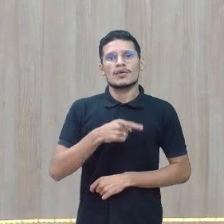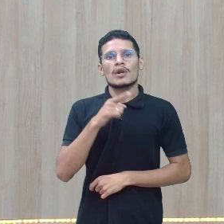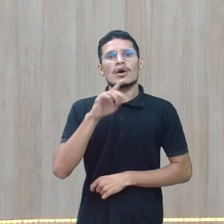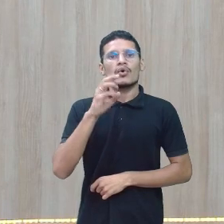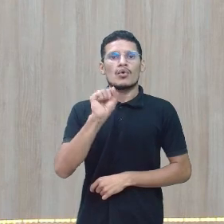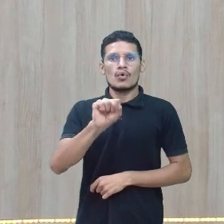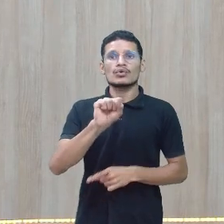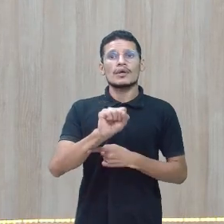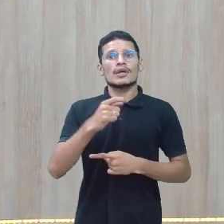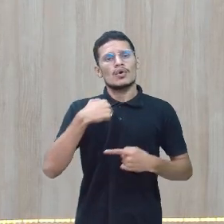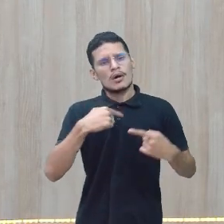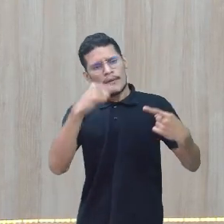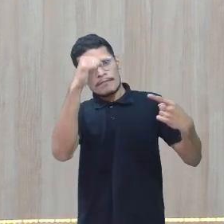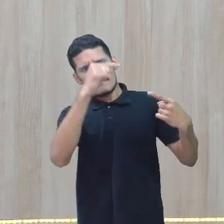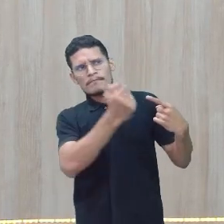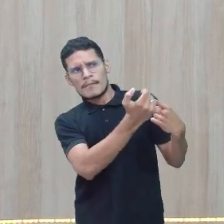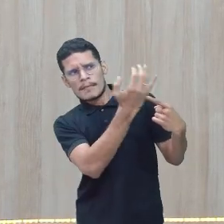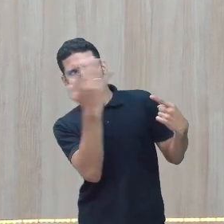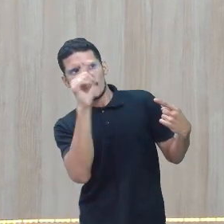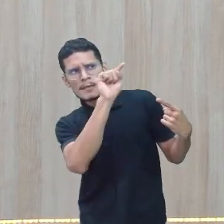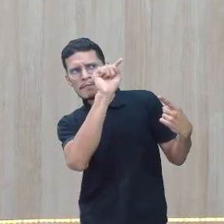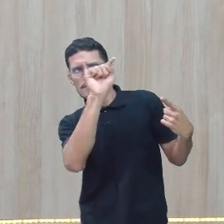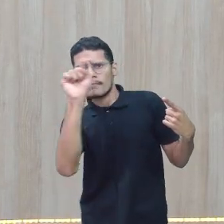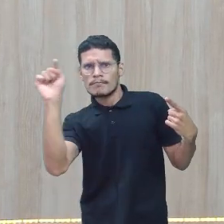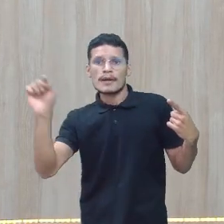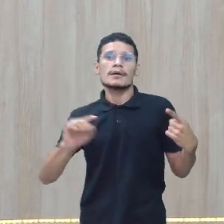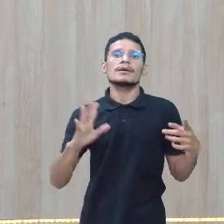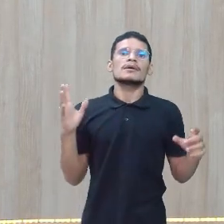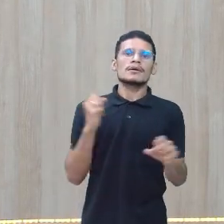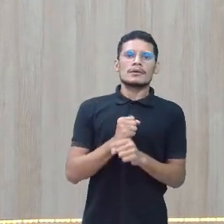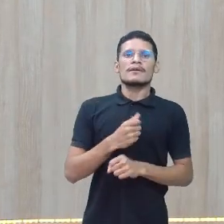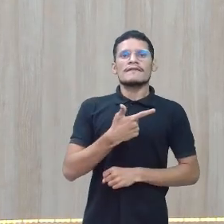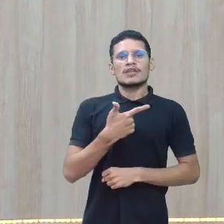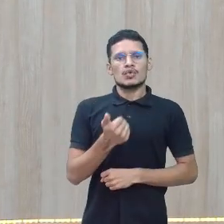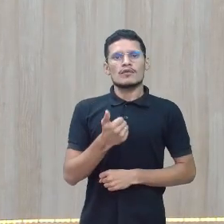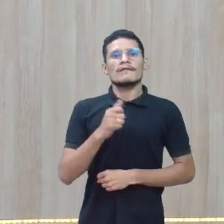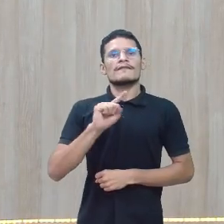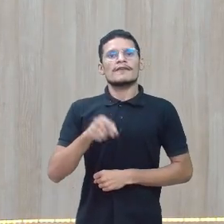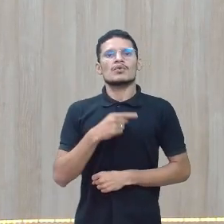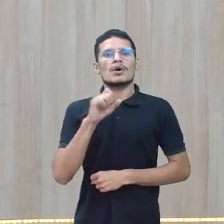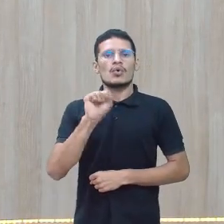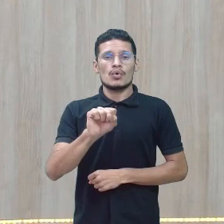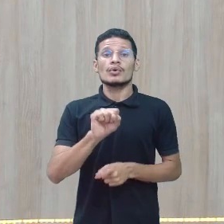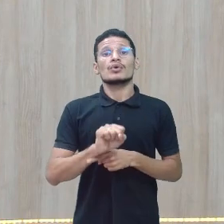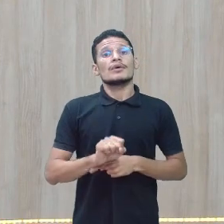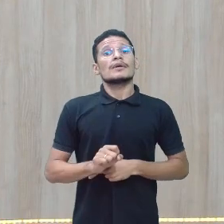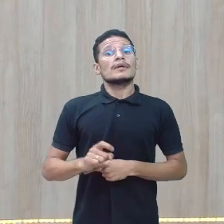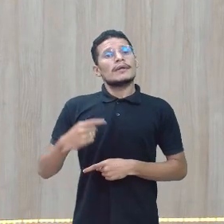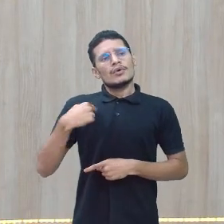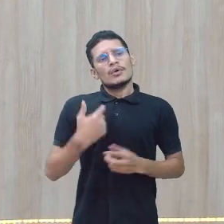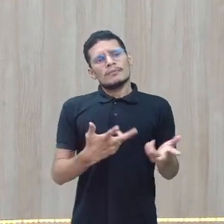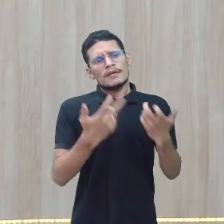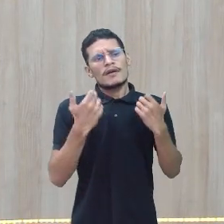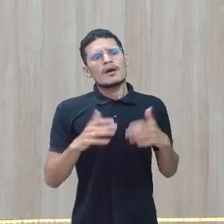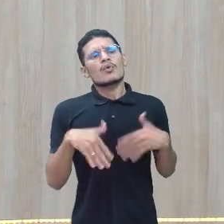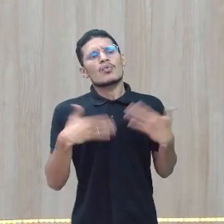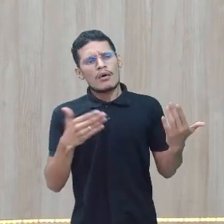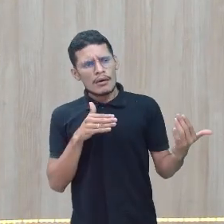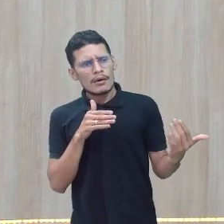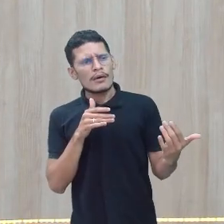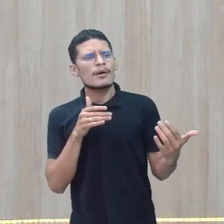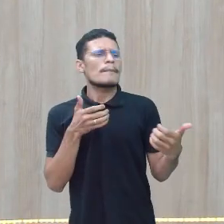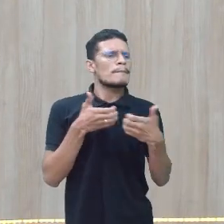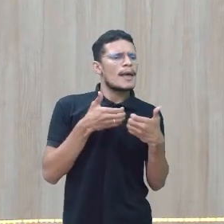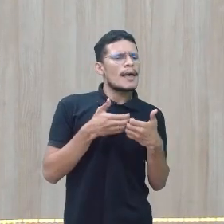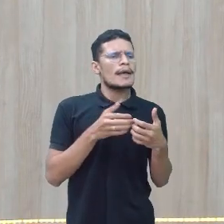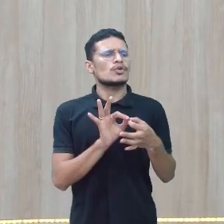conjunto aqui, ó, e subtraindo 21,8, para observar o quão longe ou quão perto os elementos